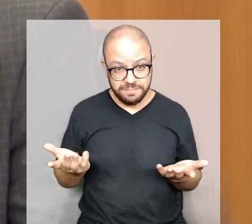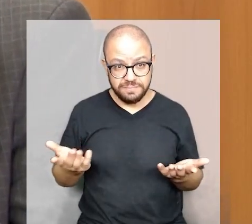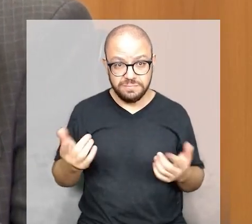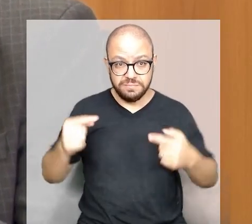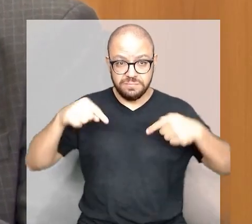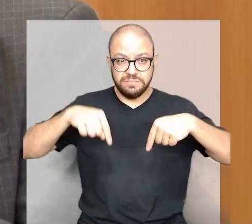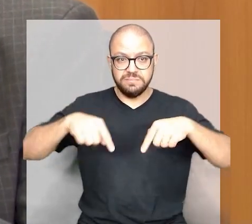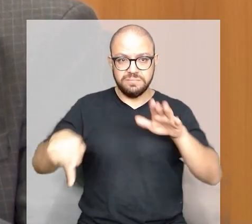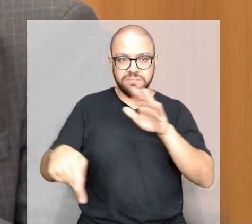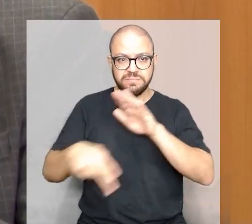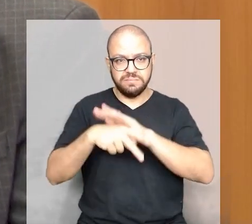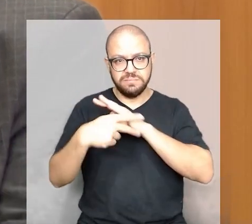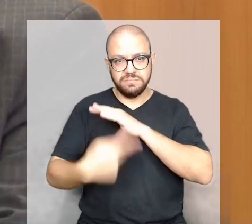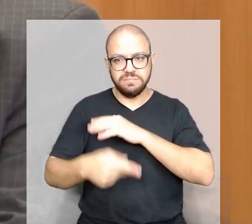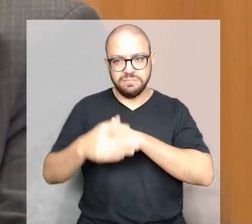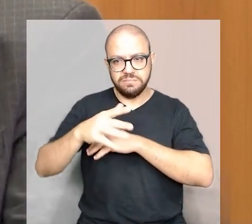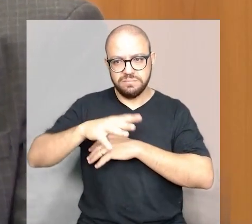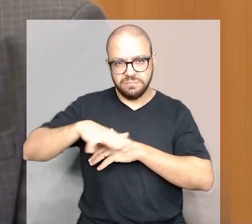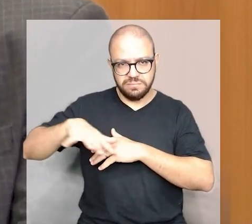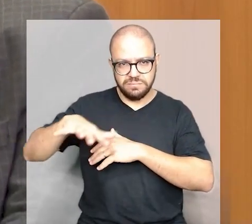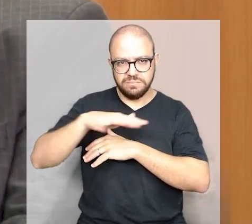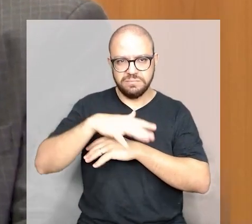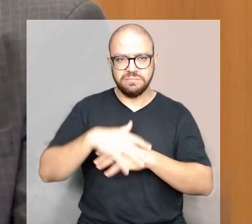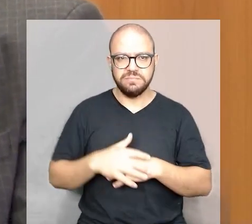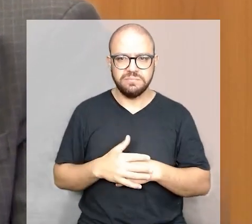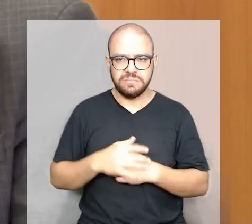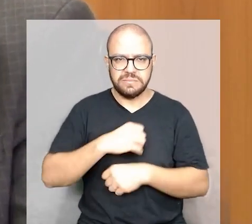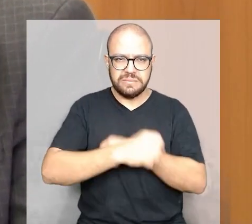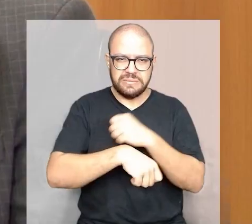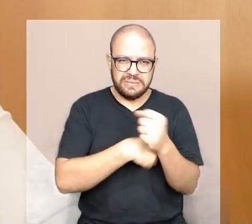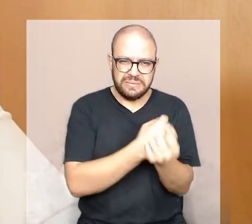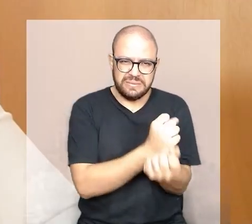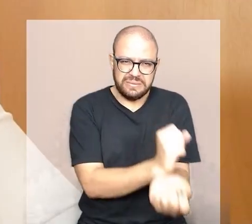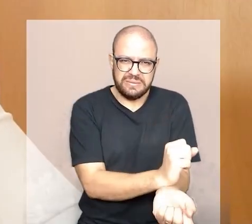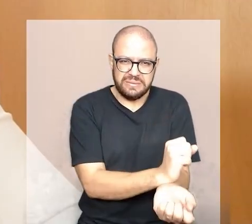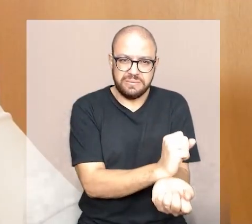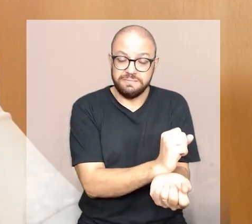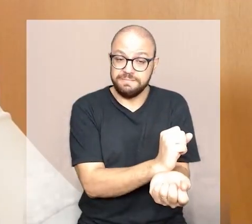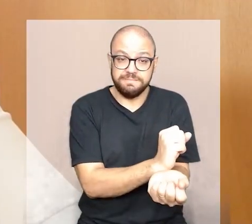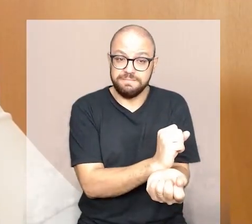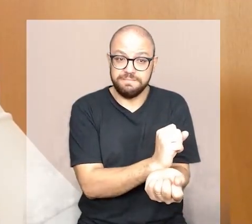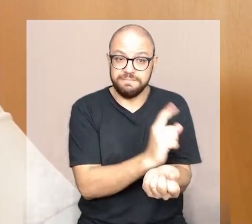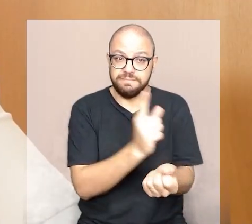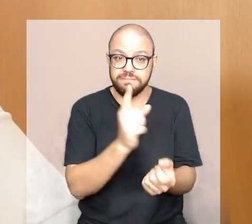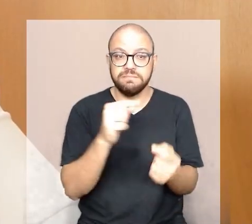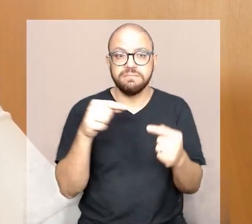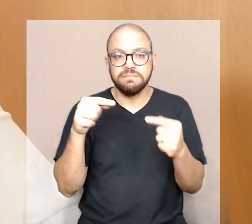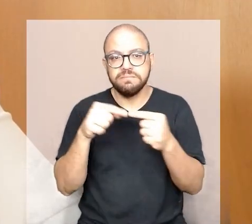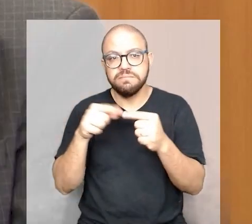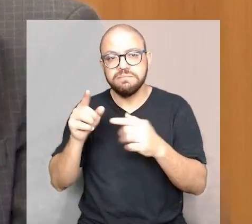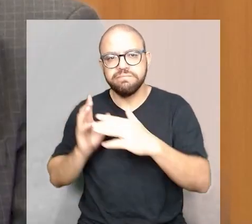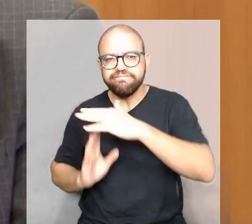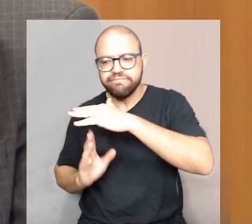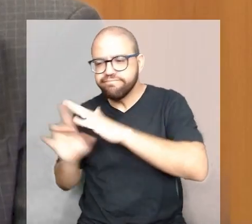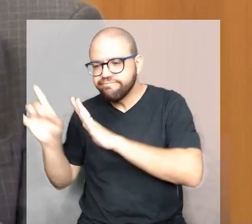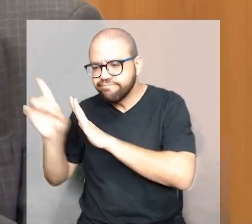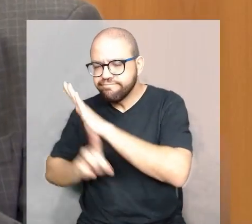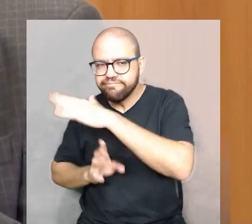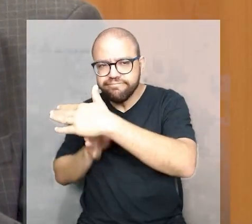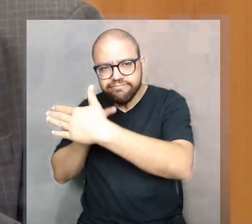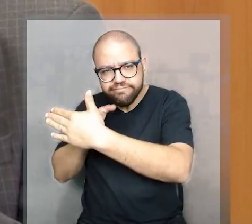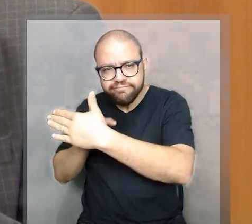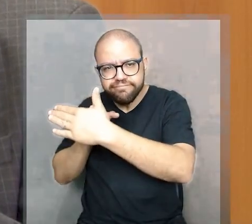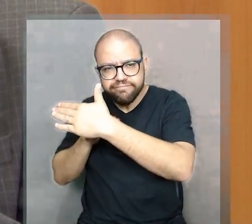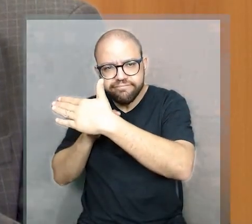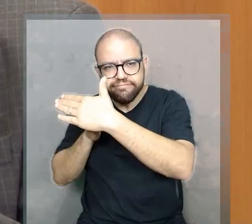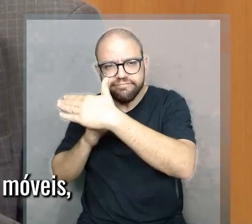escravo contemporâneo, que não se trata de grilhões nem de amarras, mas se trata de limitações a direitos.